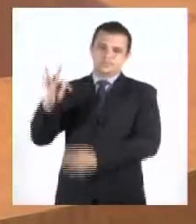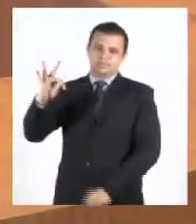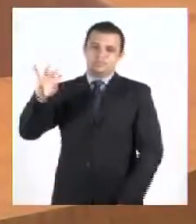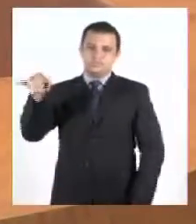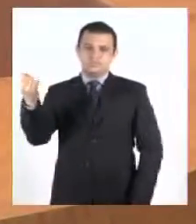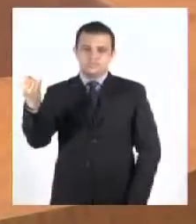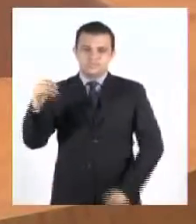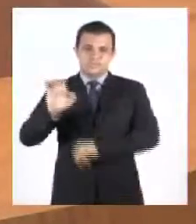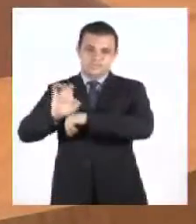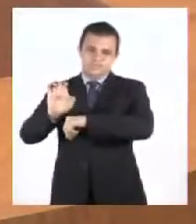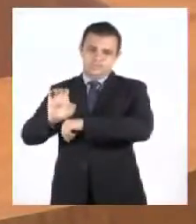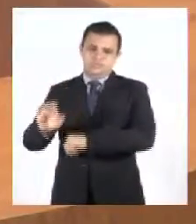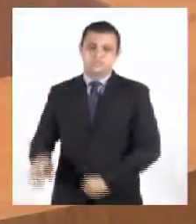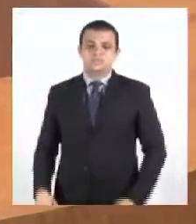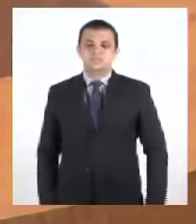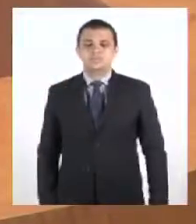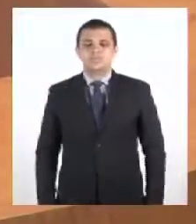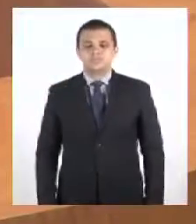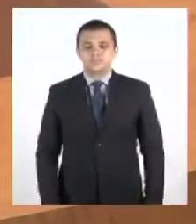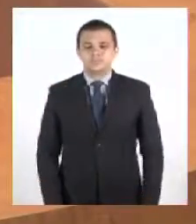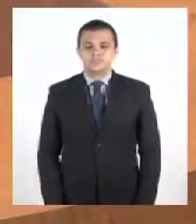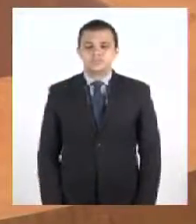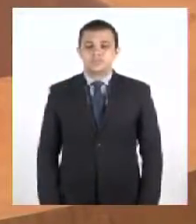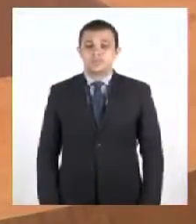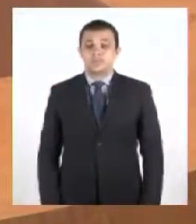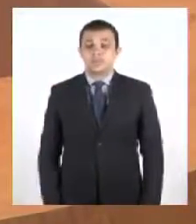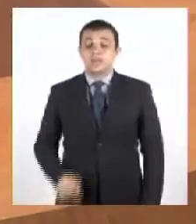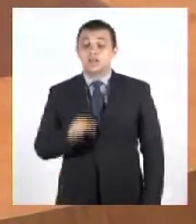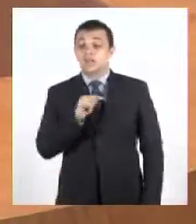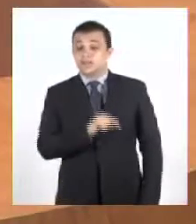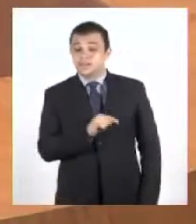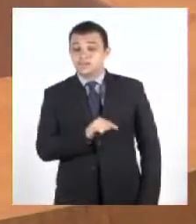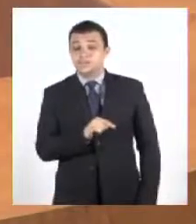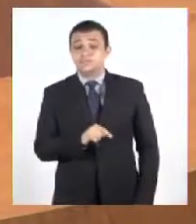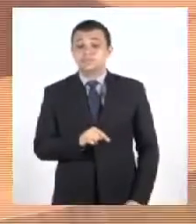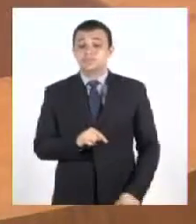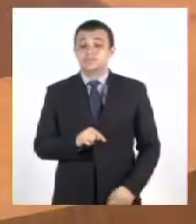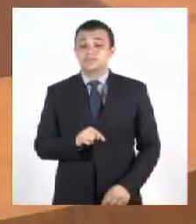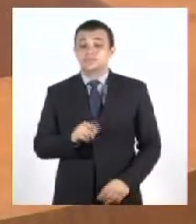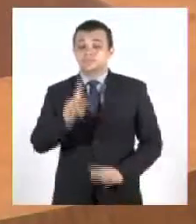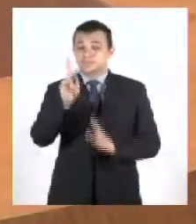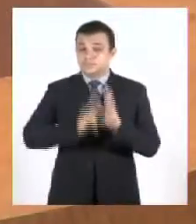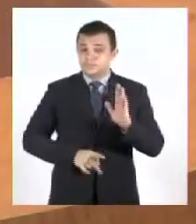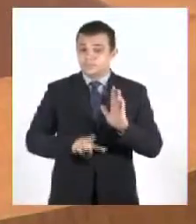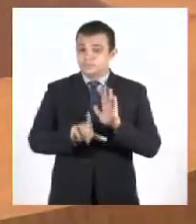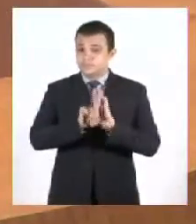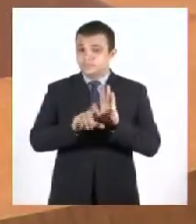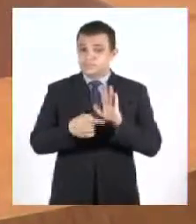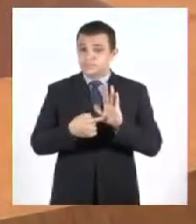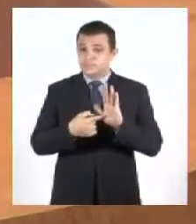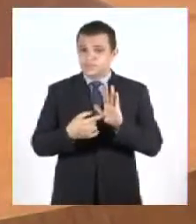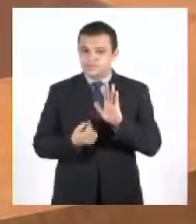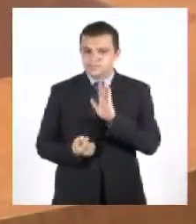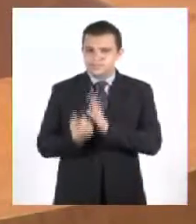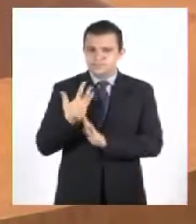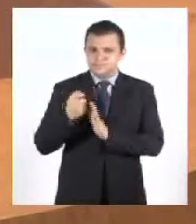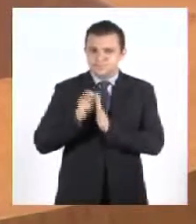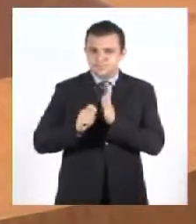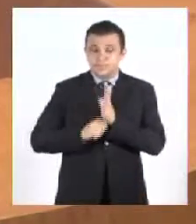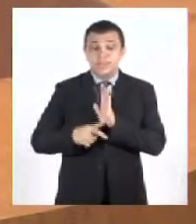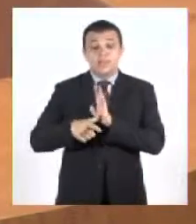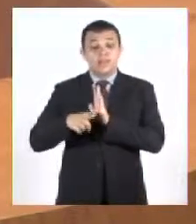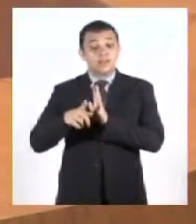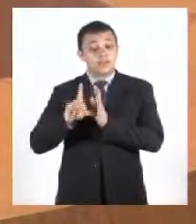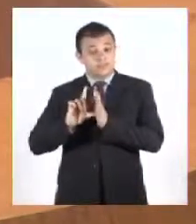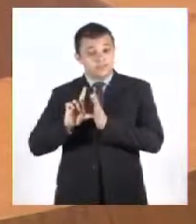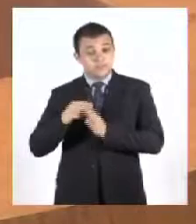Antes de fazer o projeto, tive a preocupação de verificar, de